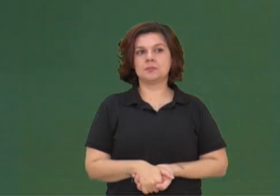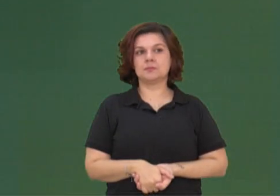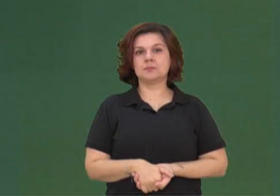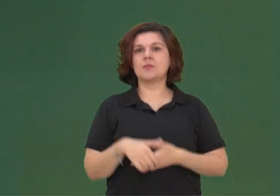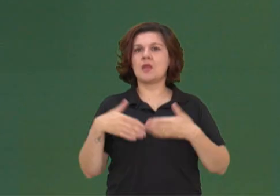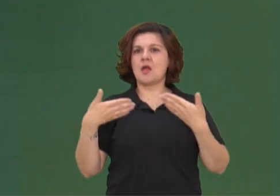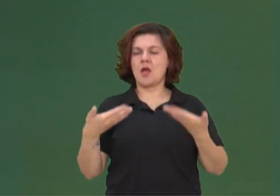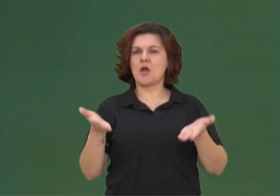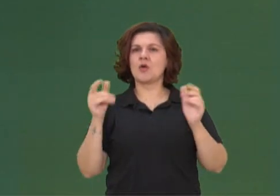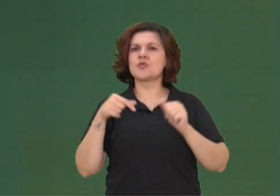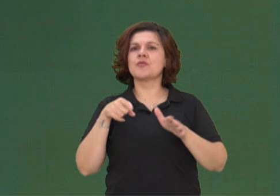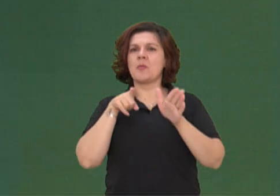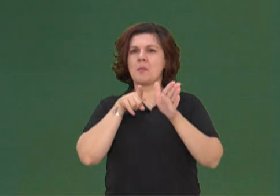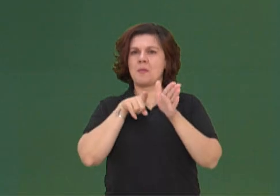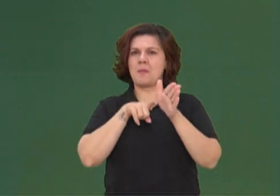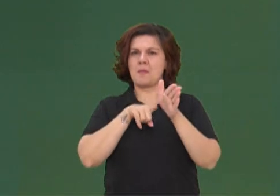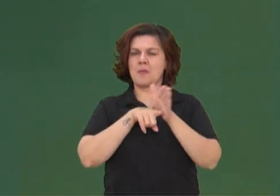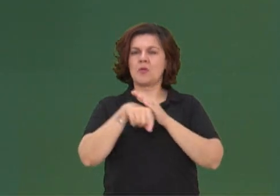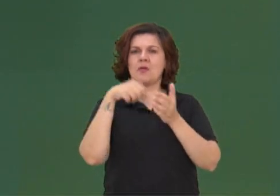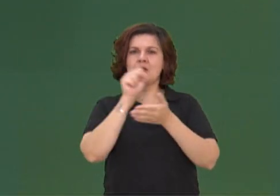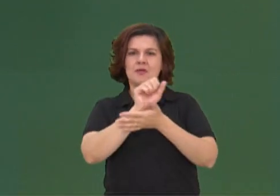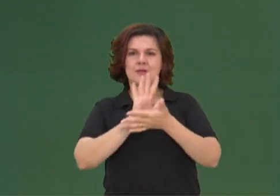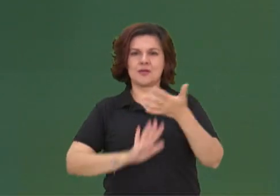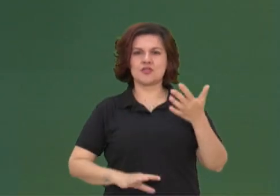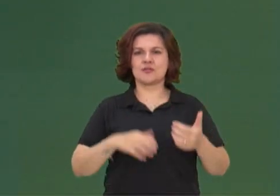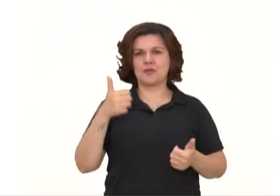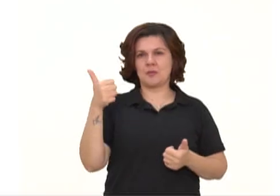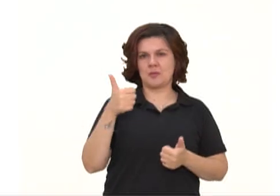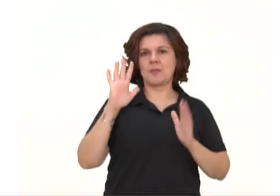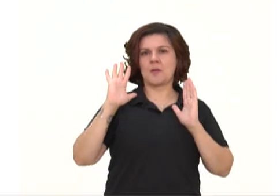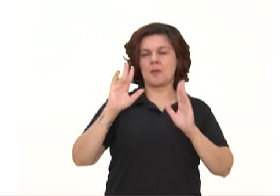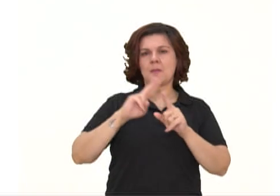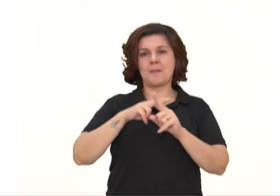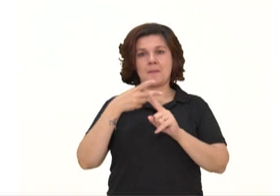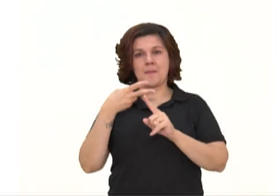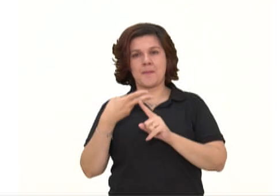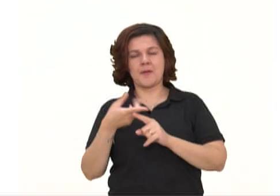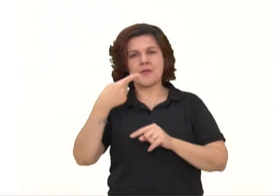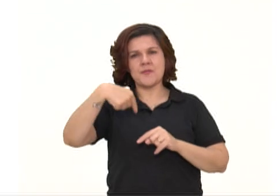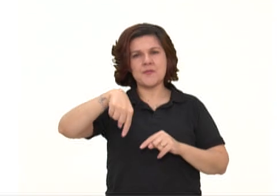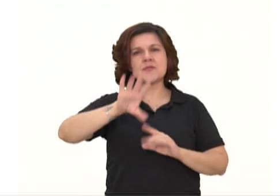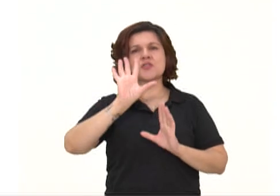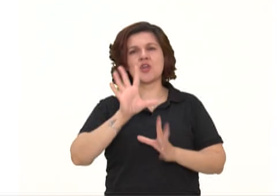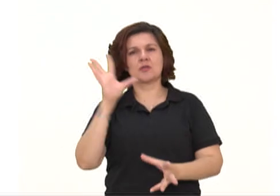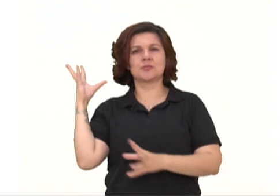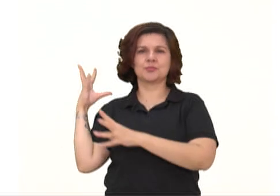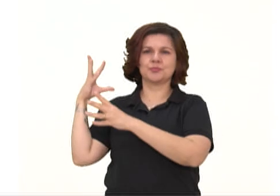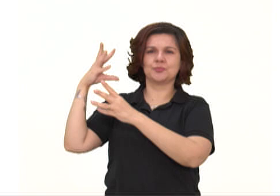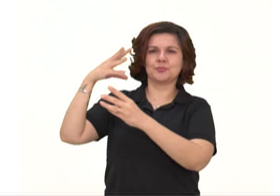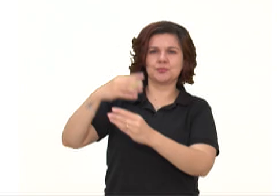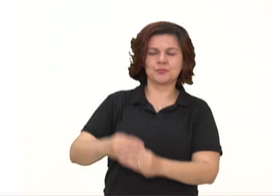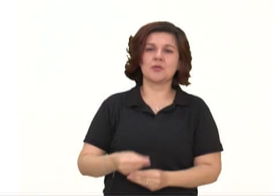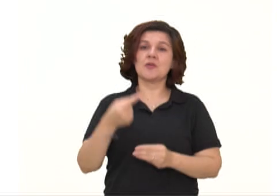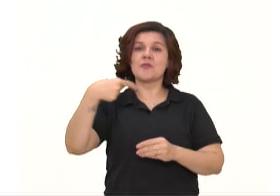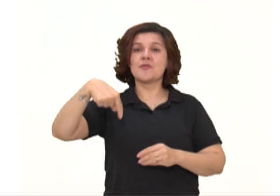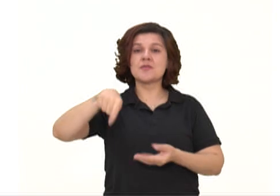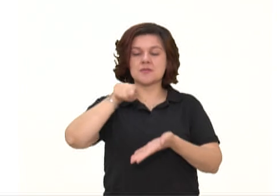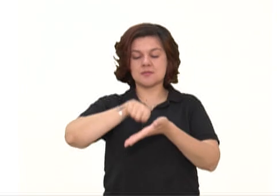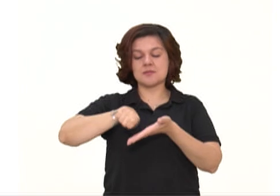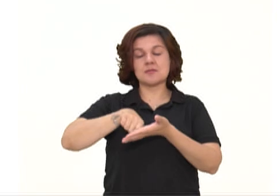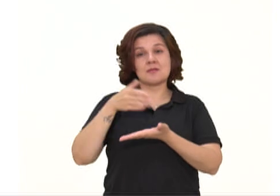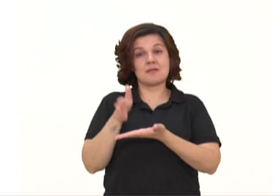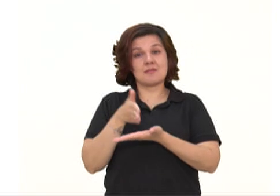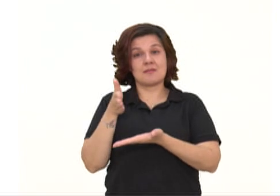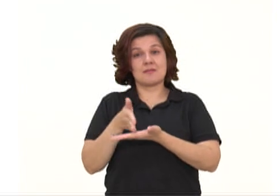Agora, eu já gostaria de deixar para você aí de casa, com base no que eu já disse e também no conhecimento de vocês, que vocês escrevam aí no caderno de